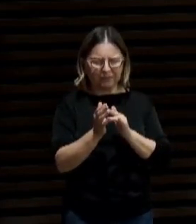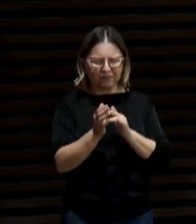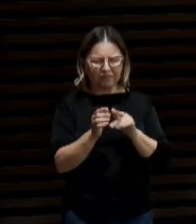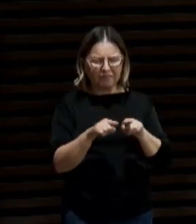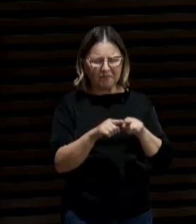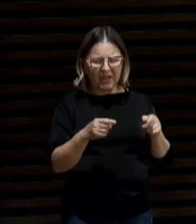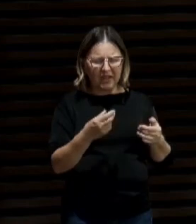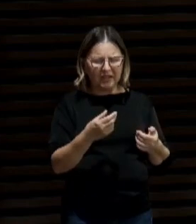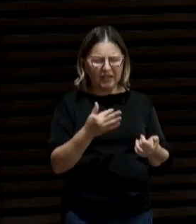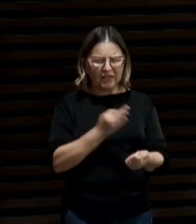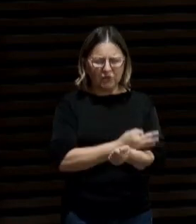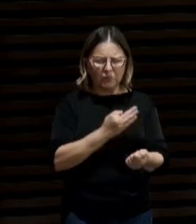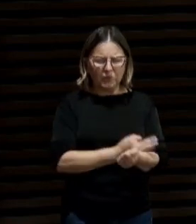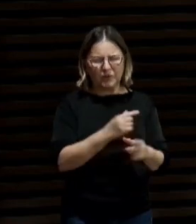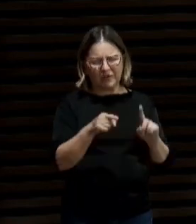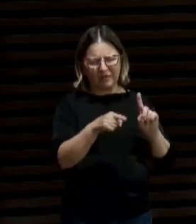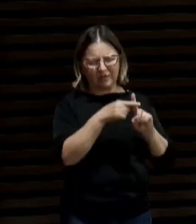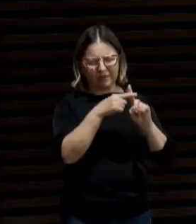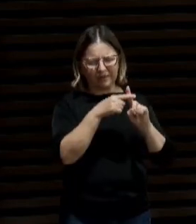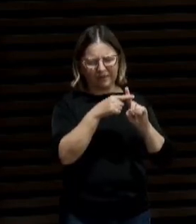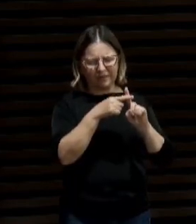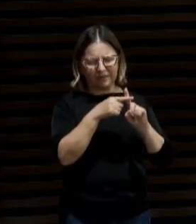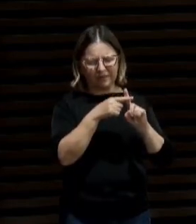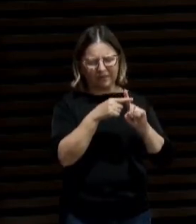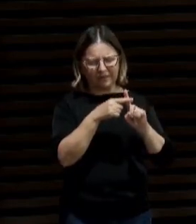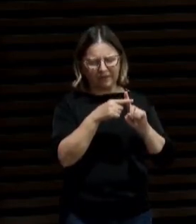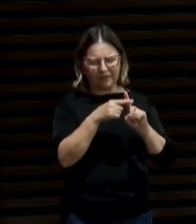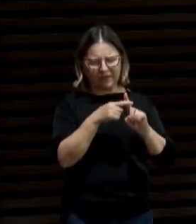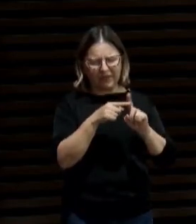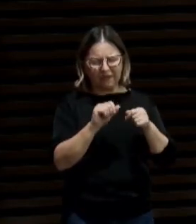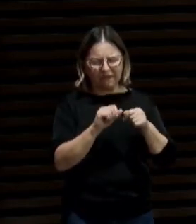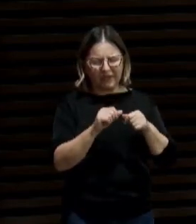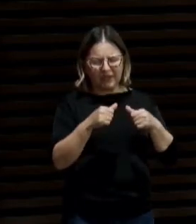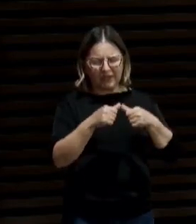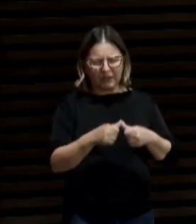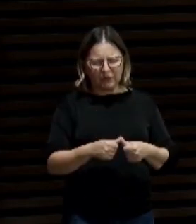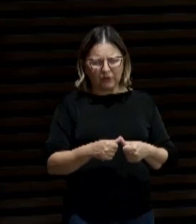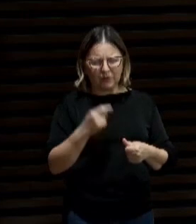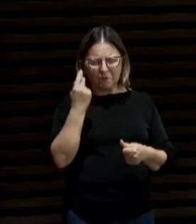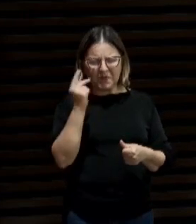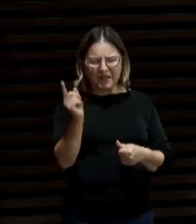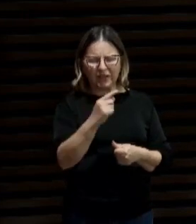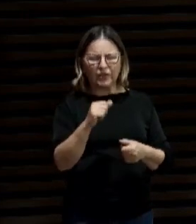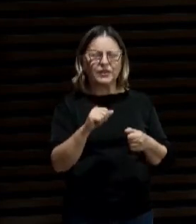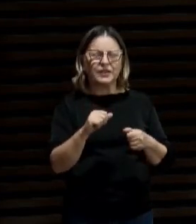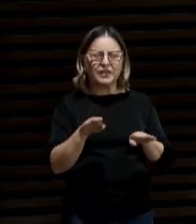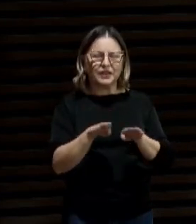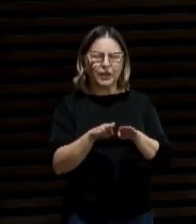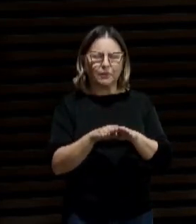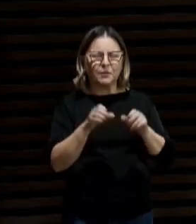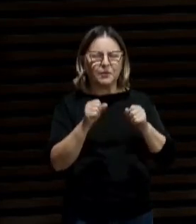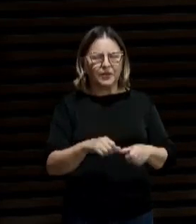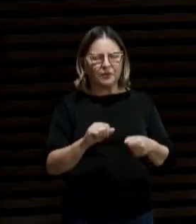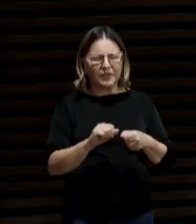ele suportou a cruz. E ele fez isso para que nós também pudéssemos fazer isso. Ô Senhor, glorifica o Teu